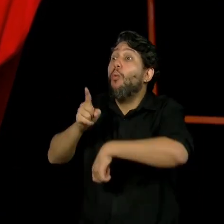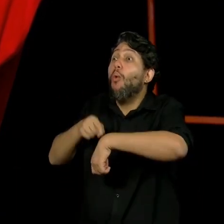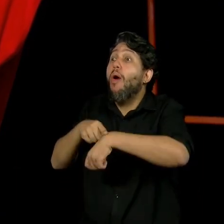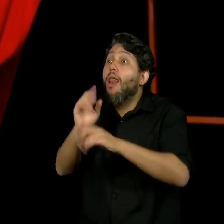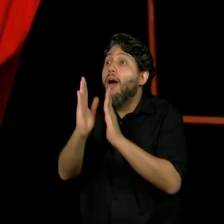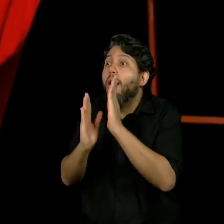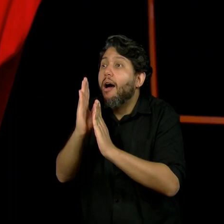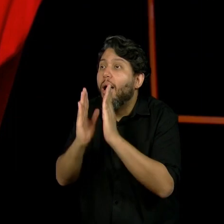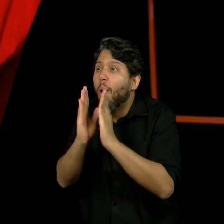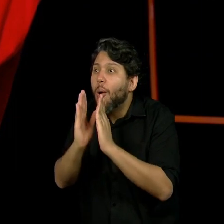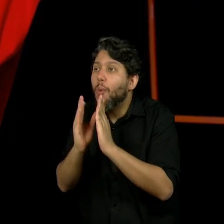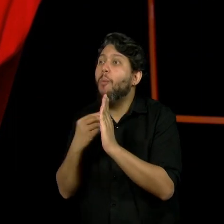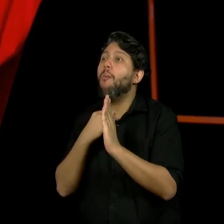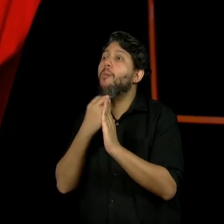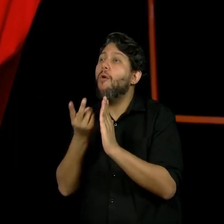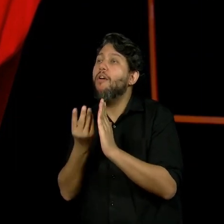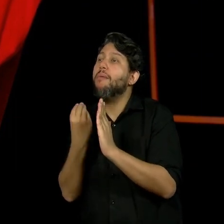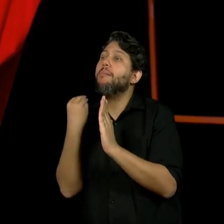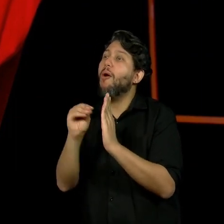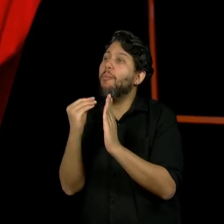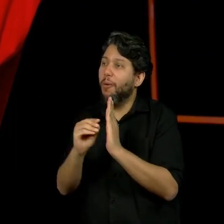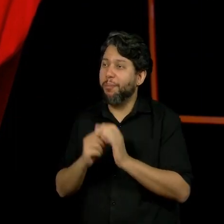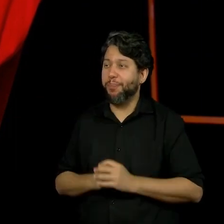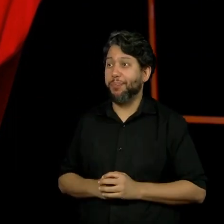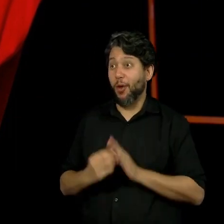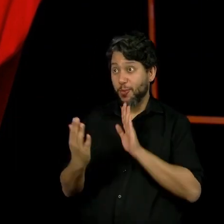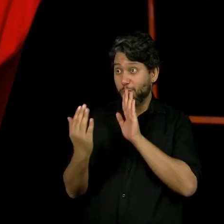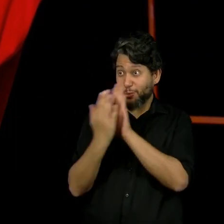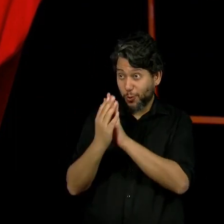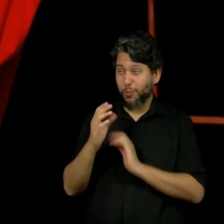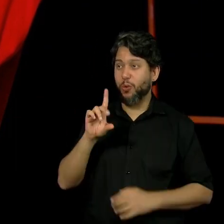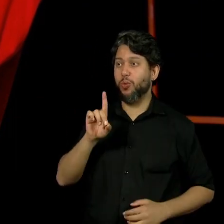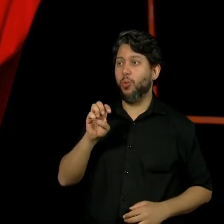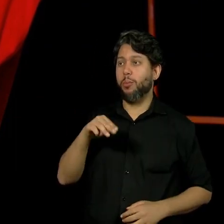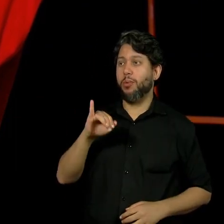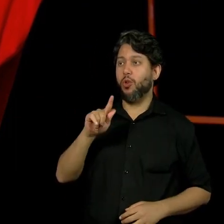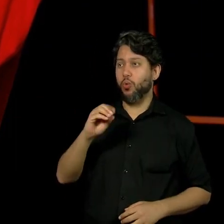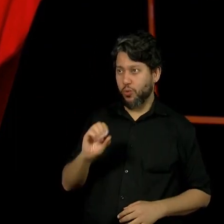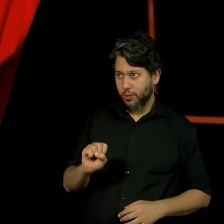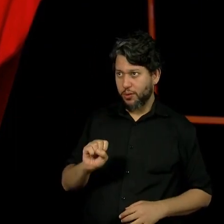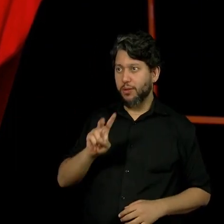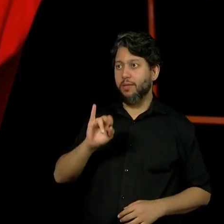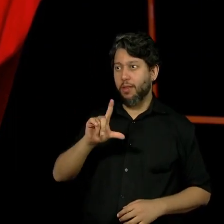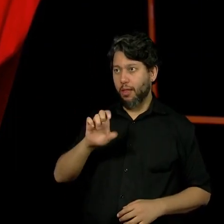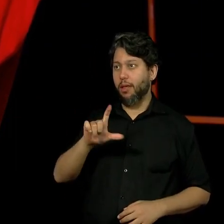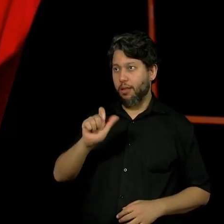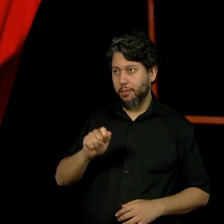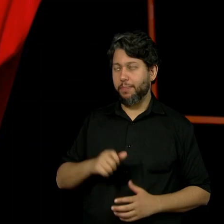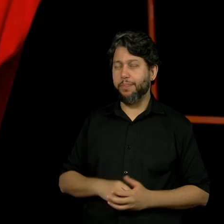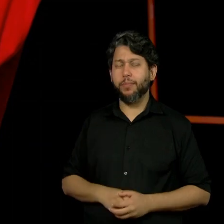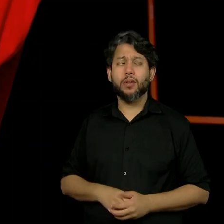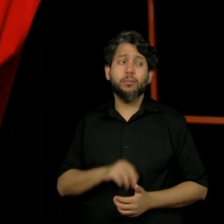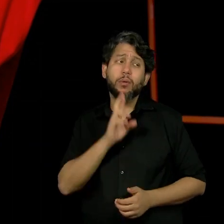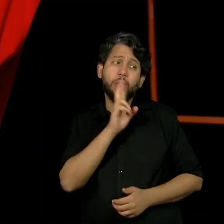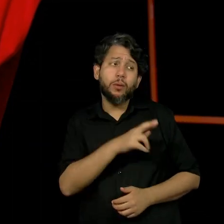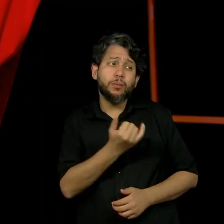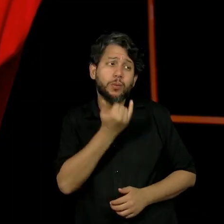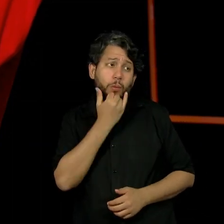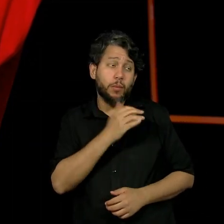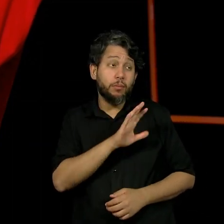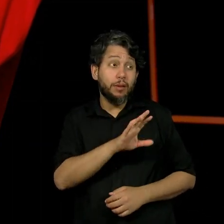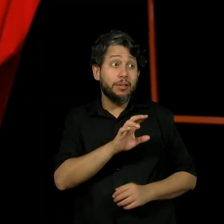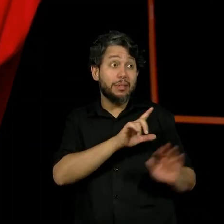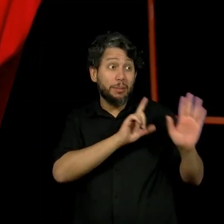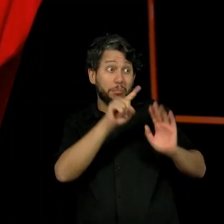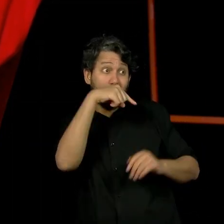de Lelo, era o gerente, Domingos de Lelo. E ele falou assim, o horário aqui é o seguinte, você me liga